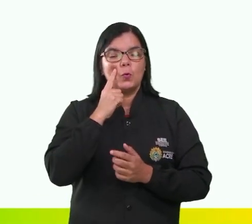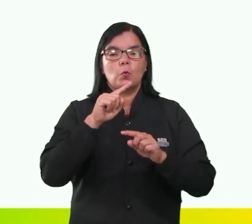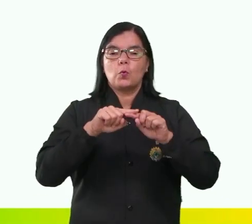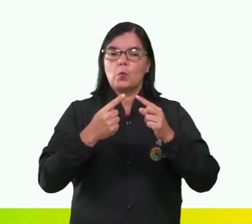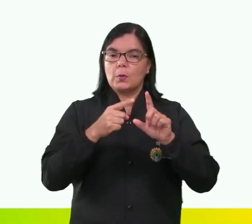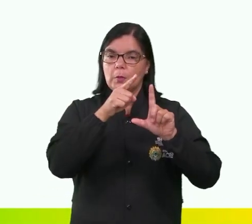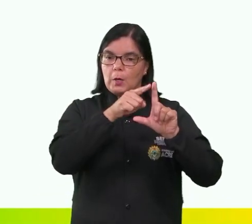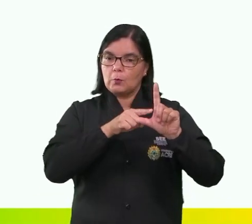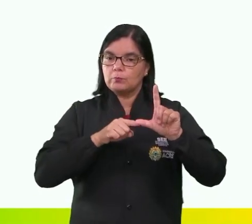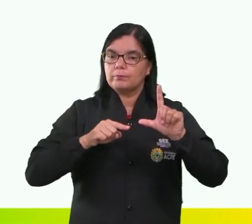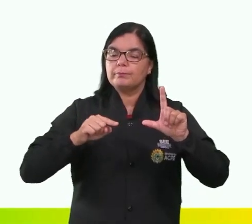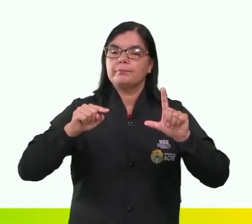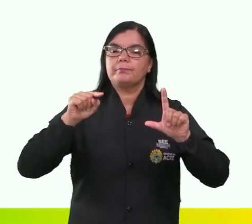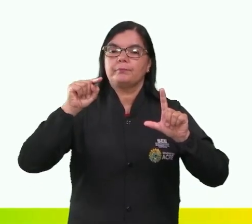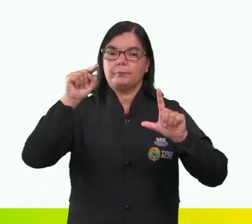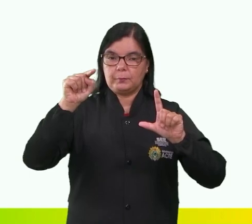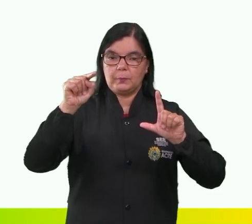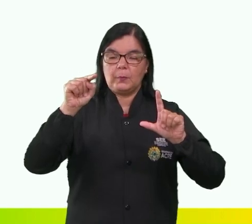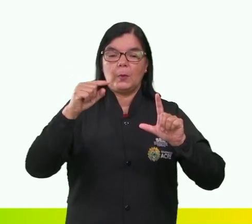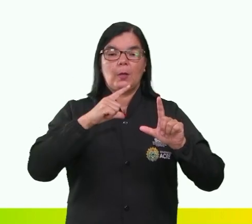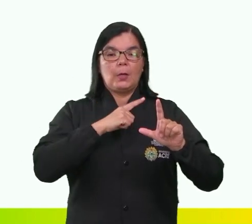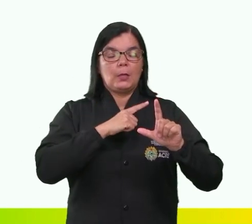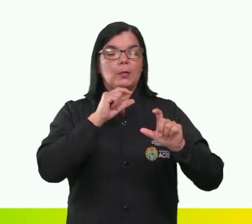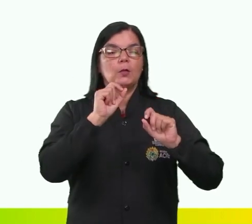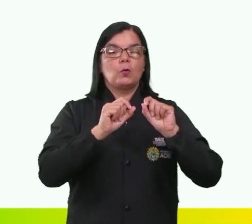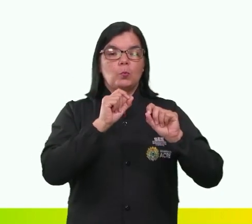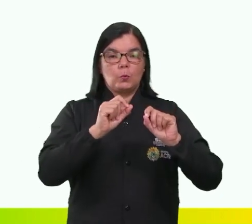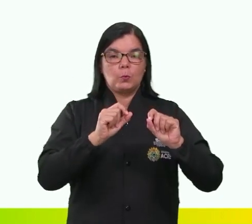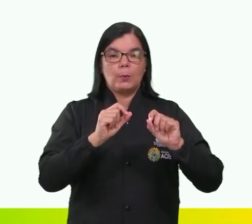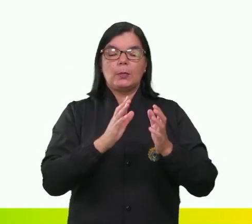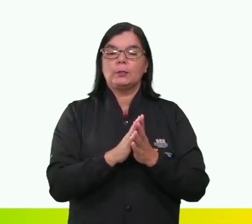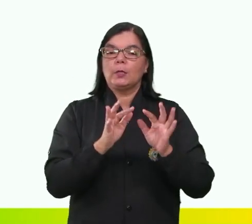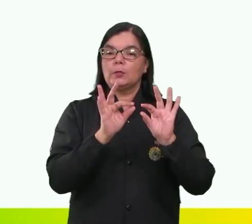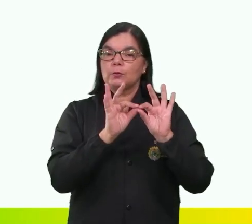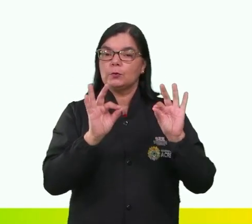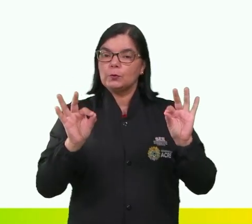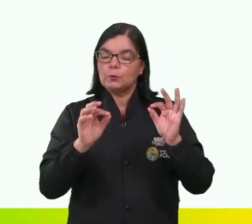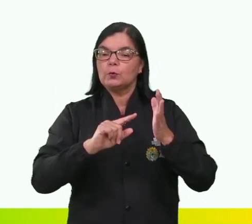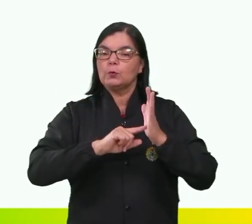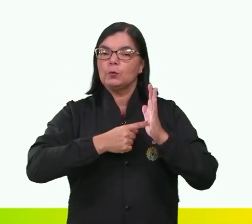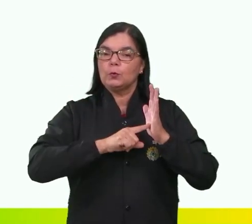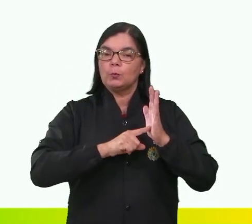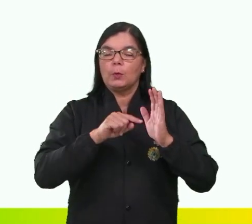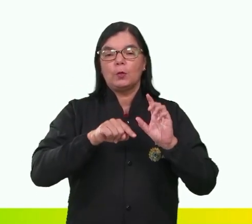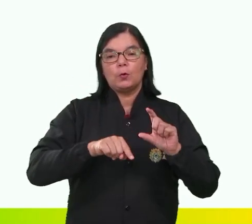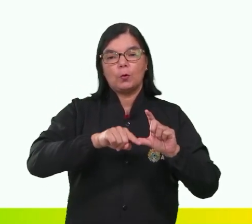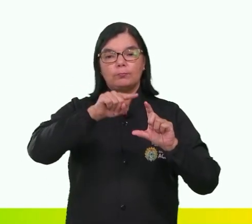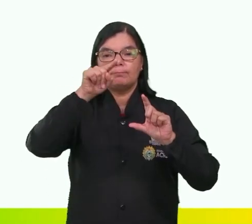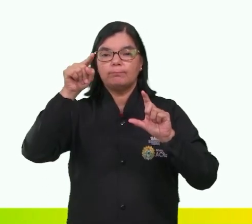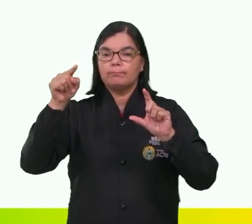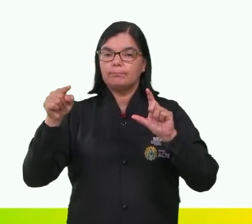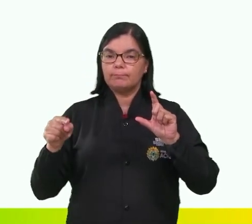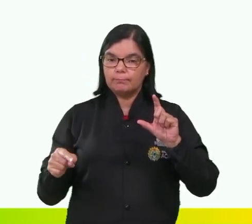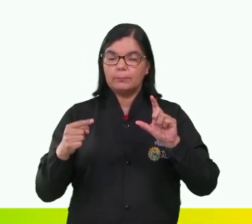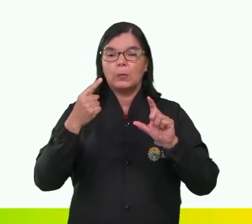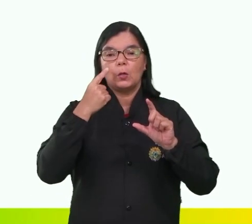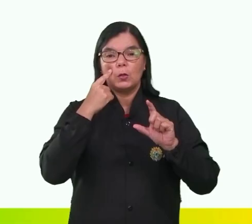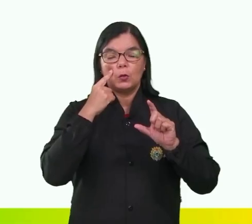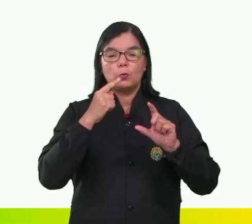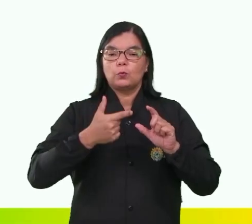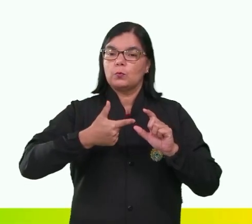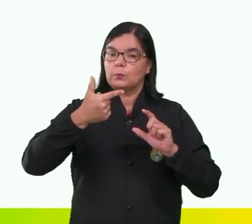concavidade é voltada para cima, nós temos esse formato, e quando a concavidade é voltada para baixo,